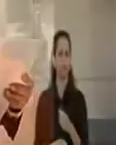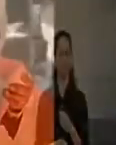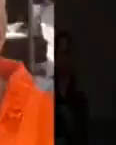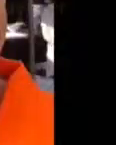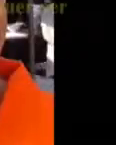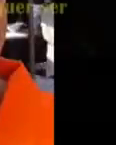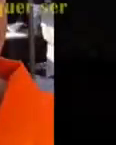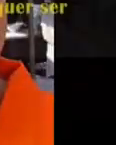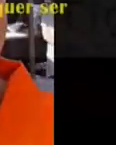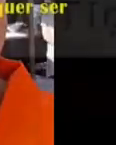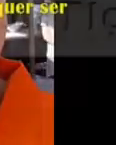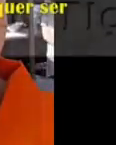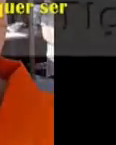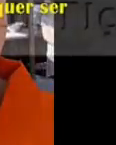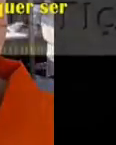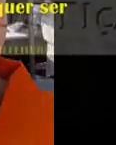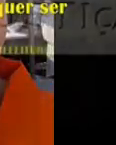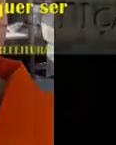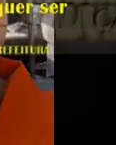está.